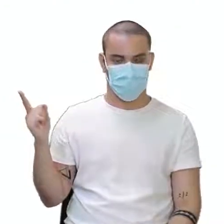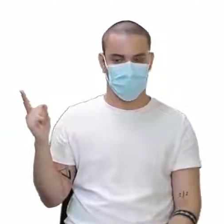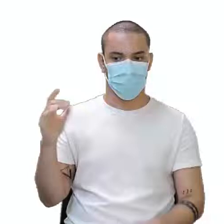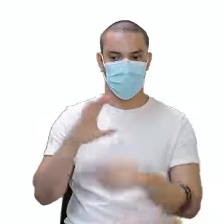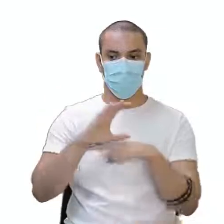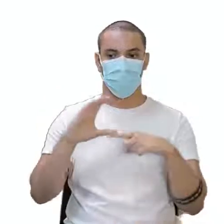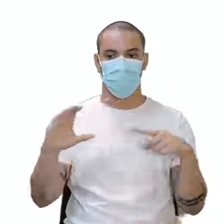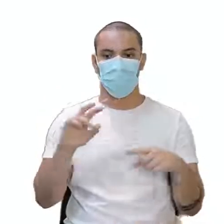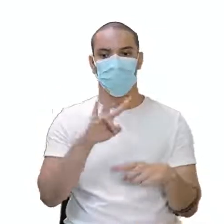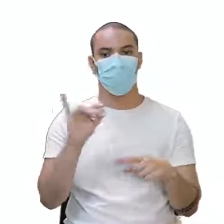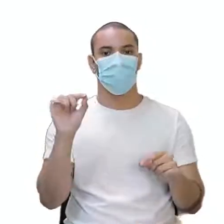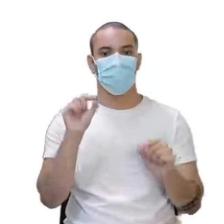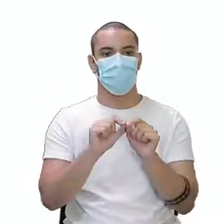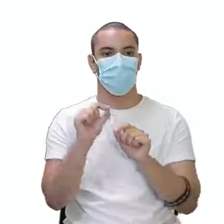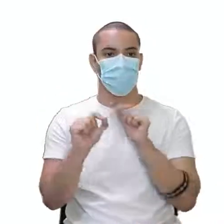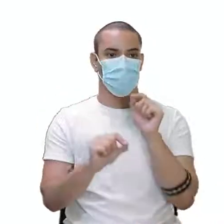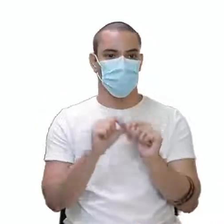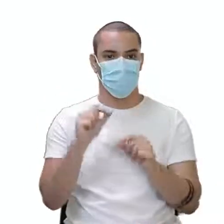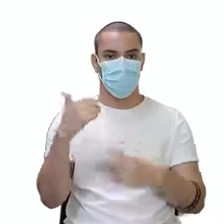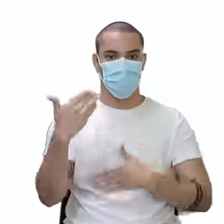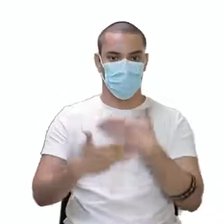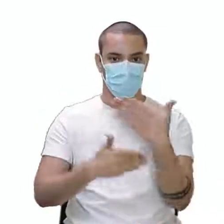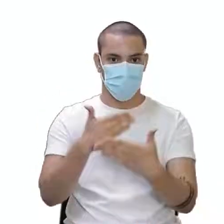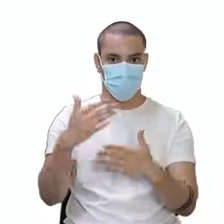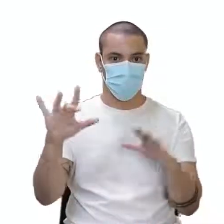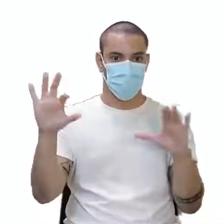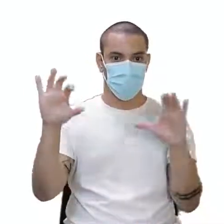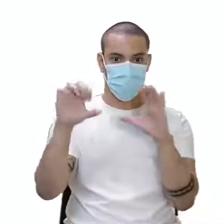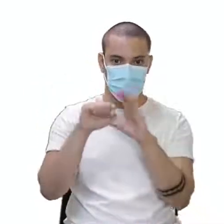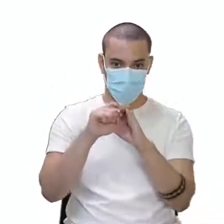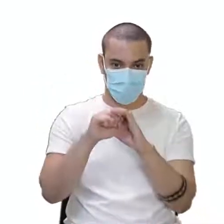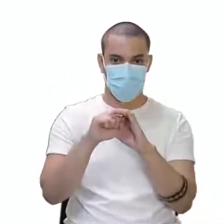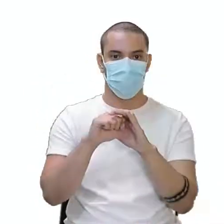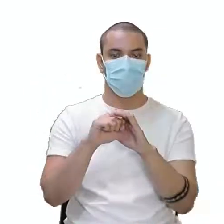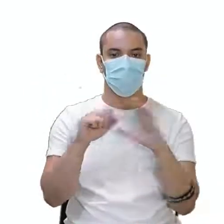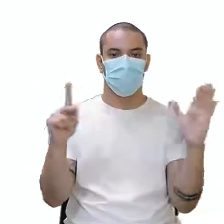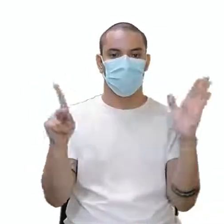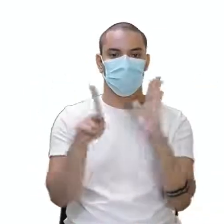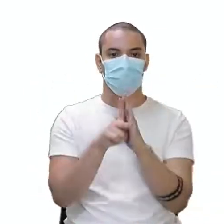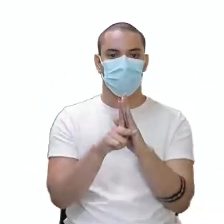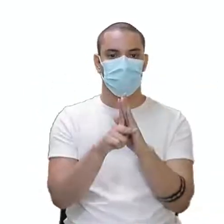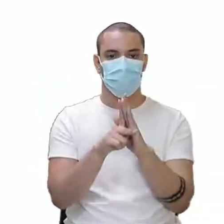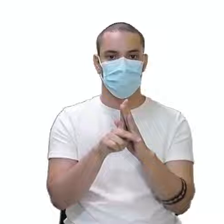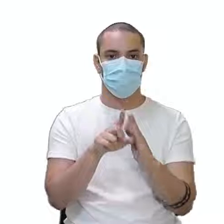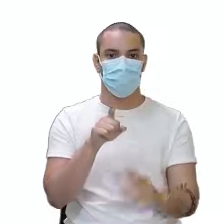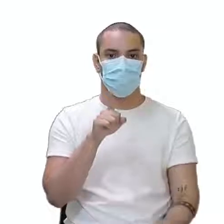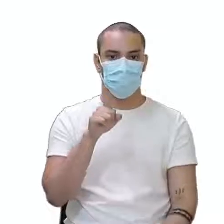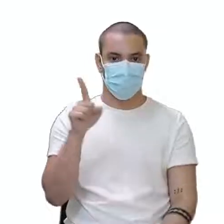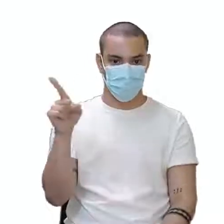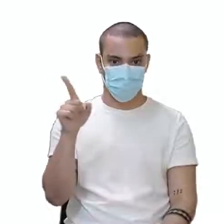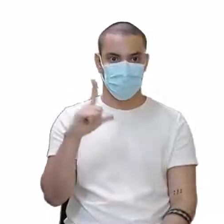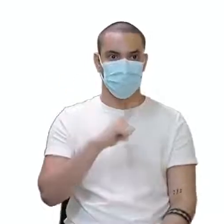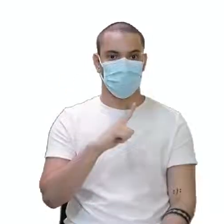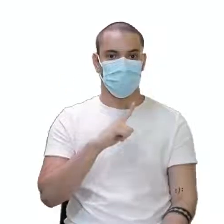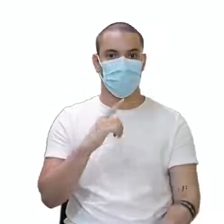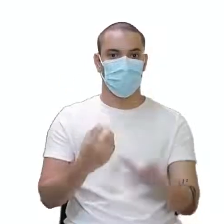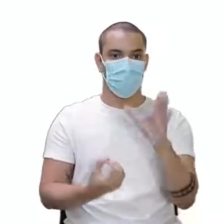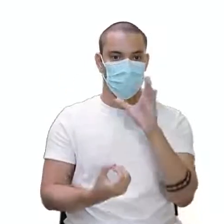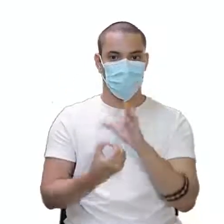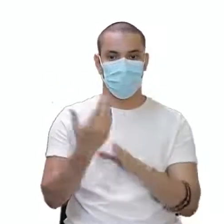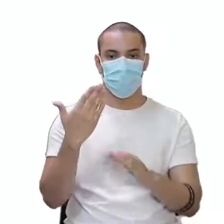do carbono que vai contar com o processo de fotossíntese para que nesse processo você tenha a produção